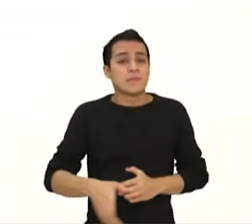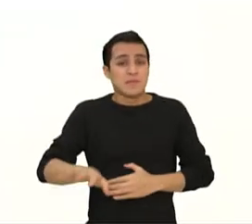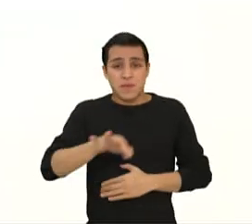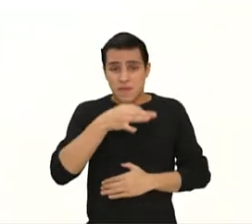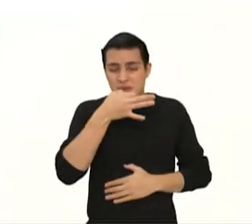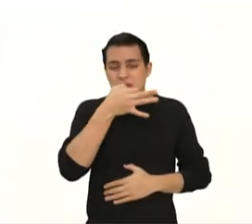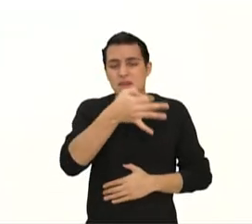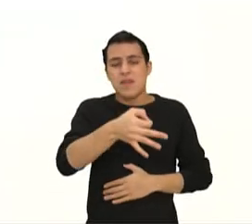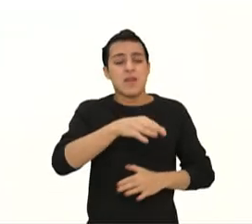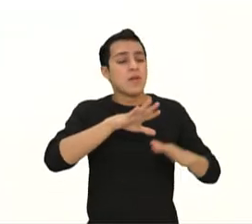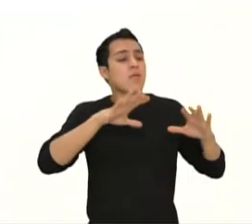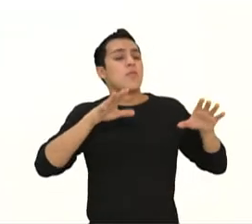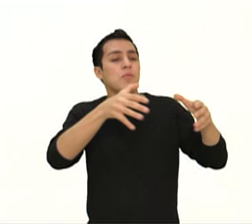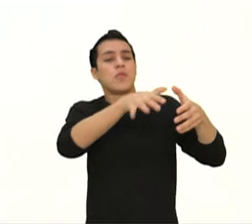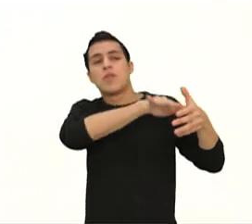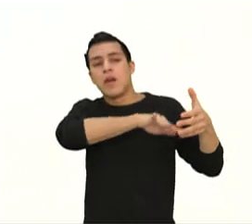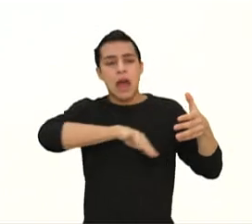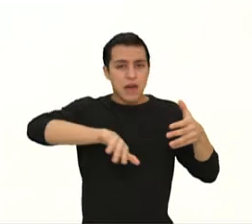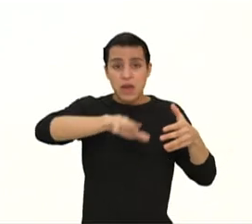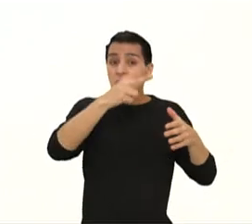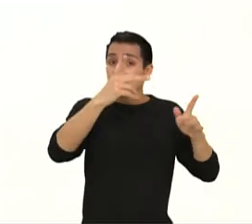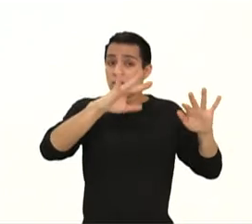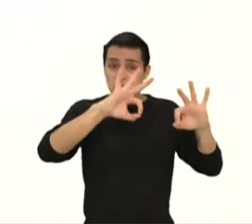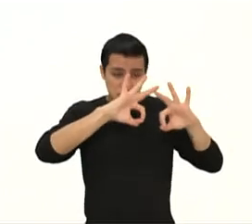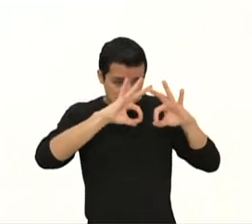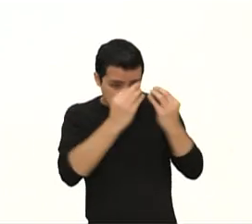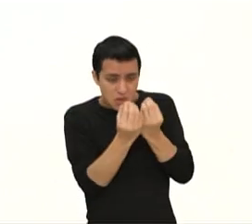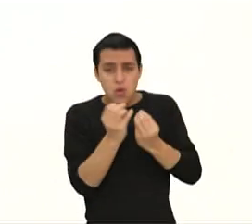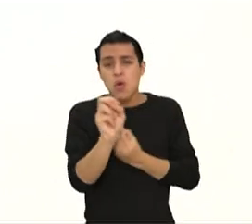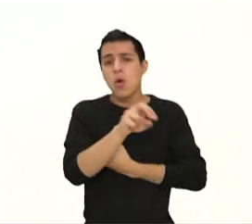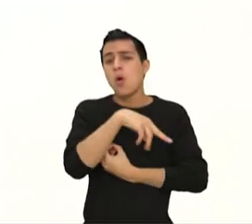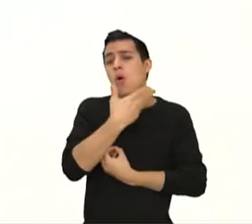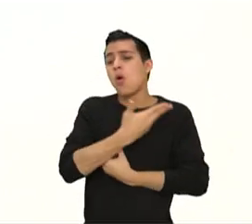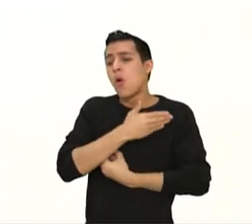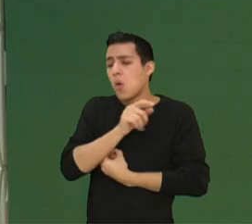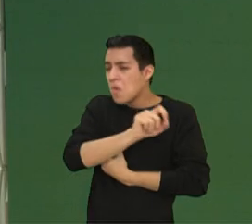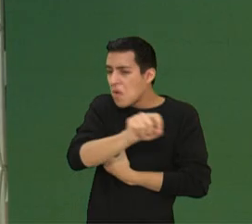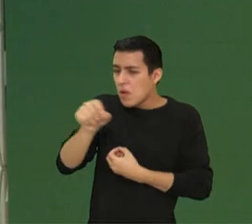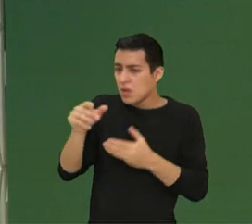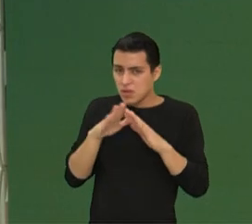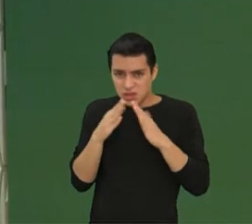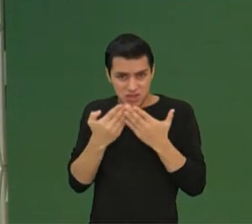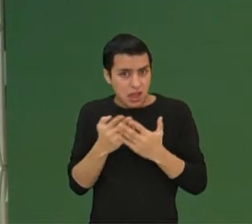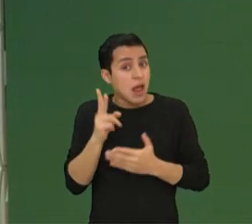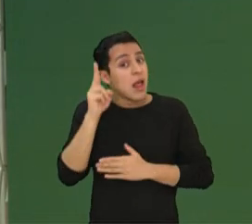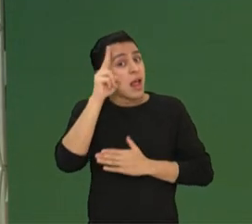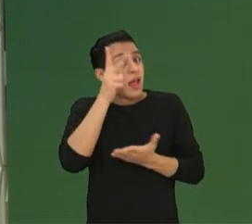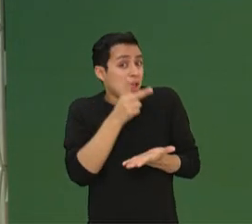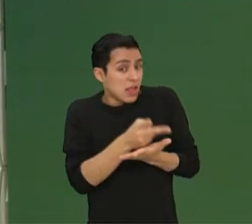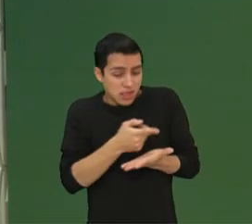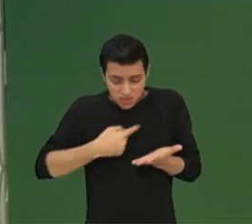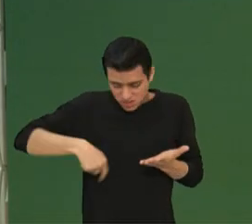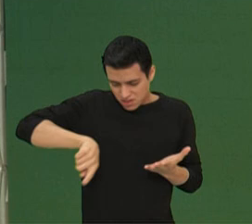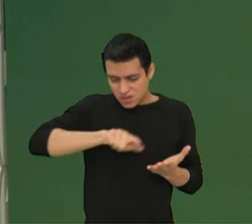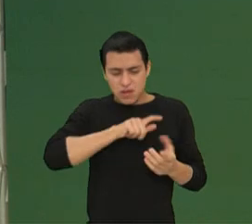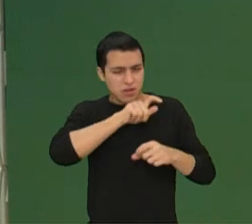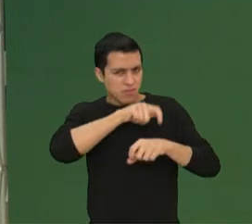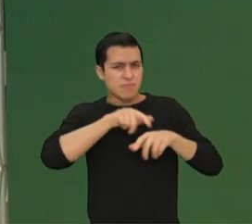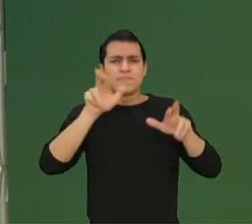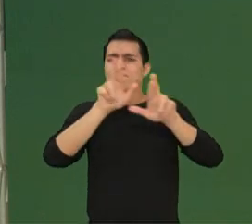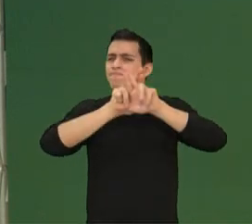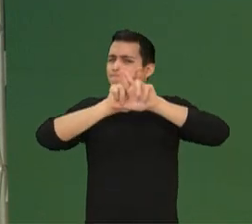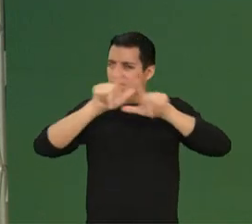Sugestão para público-alvo: a sua família ou colegas do colégio. Lembrando, estamos vivendo um momento